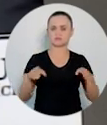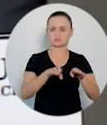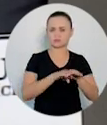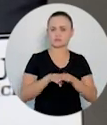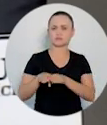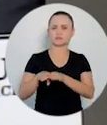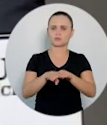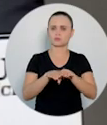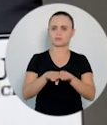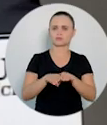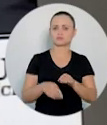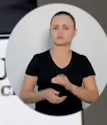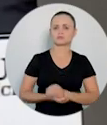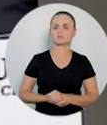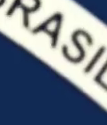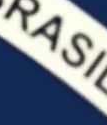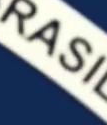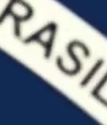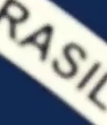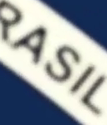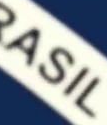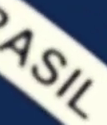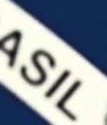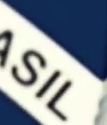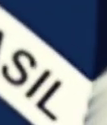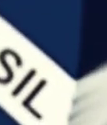ela jamais é desigual, é uma relação igual.